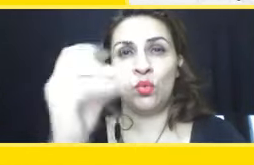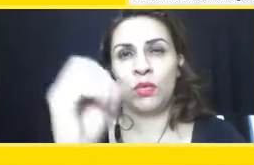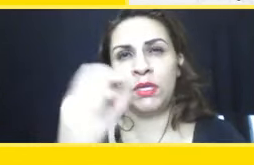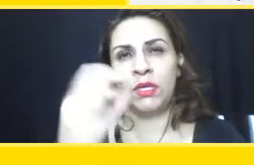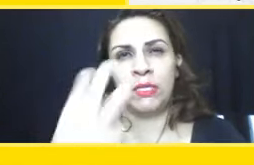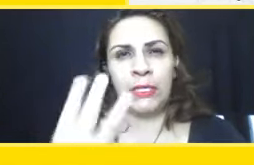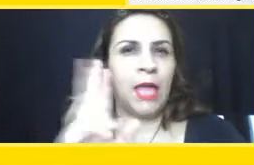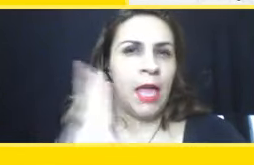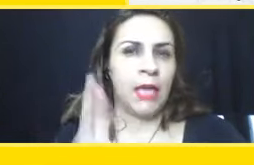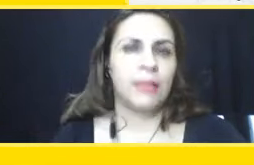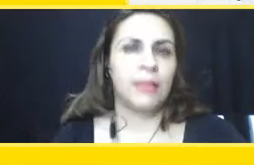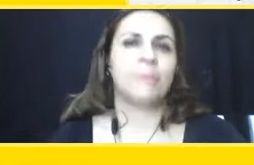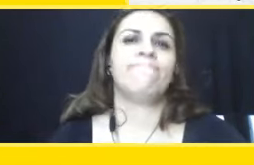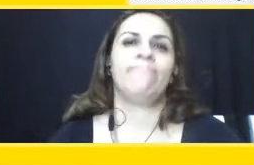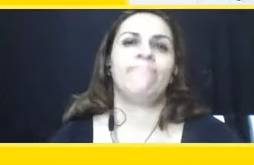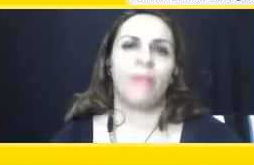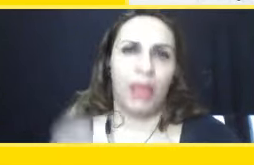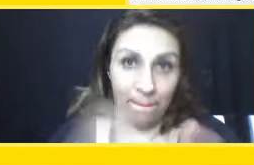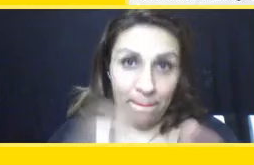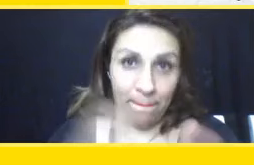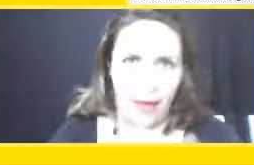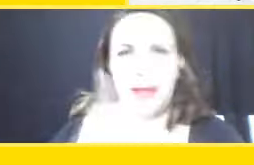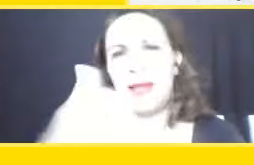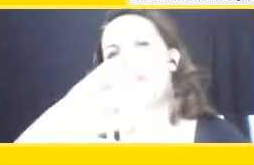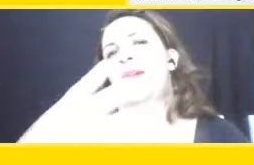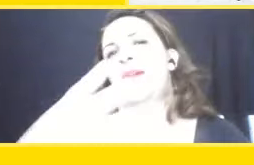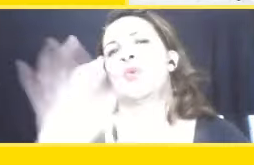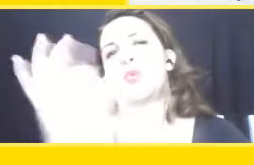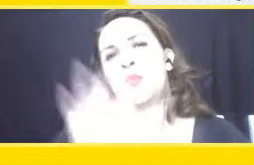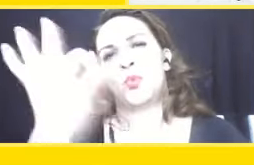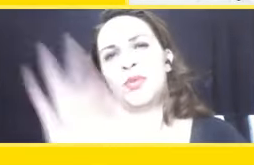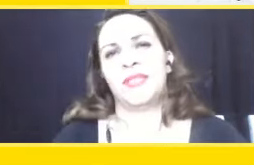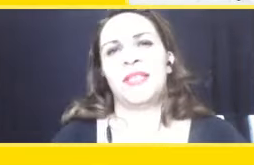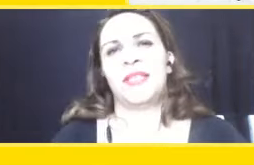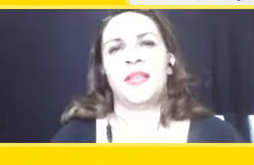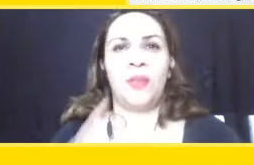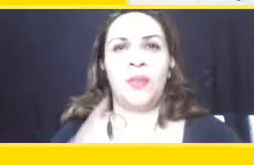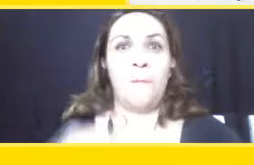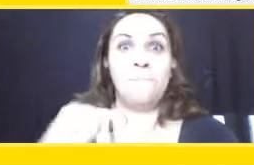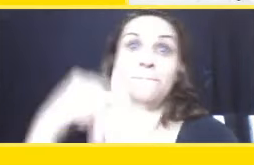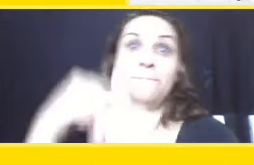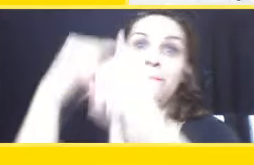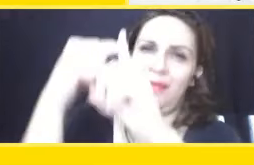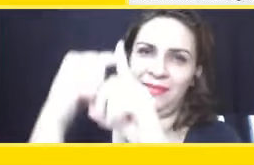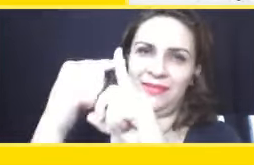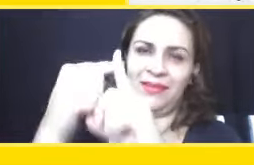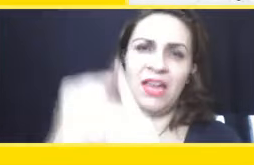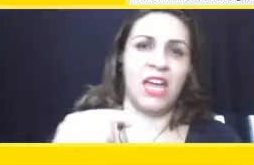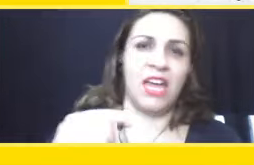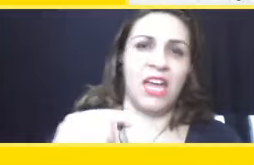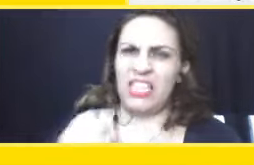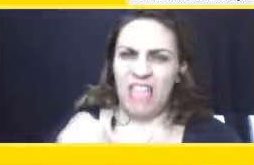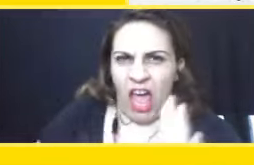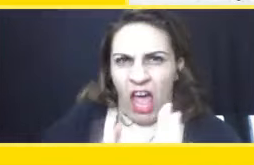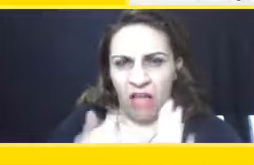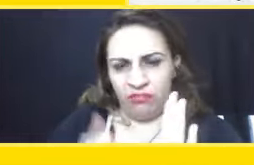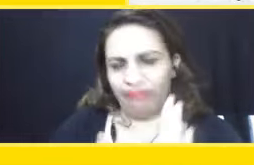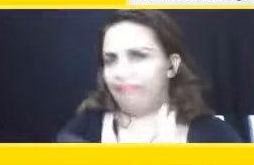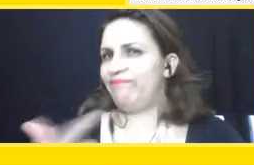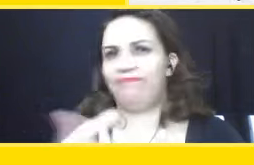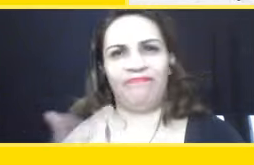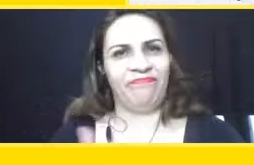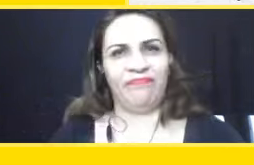R$ 12.203. Aí ele vai cobrar os 14%. Até lá, tanto quem tem